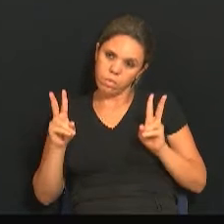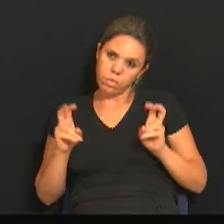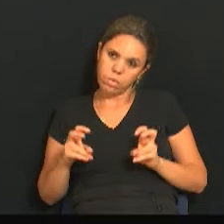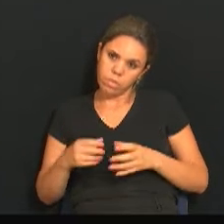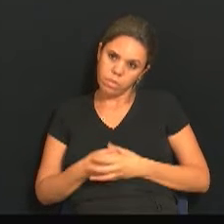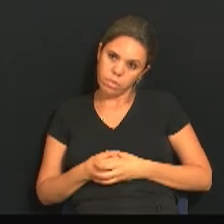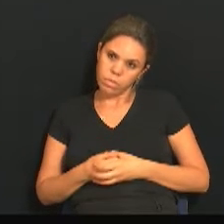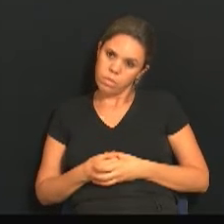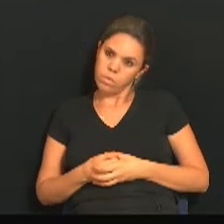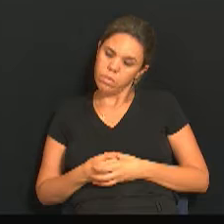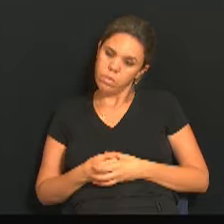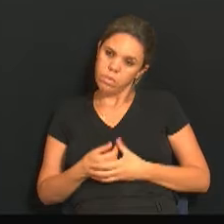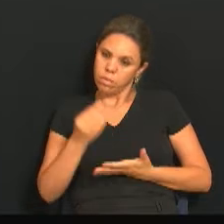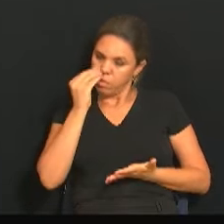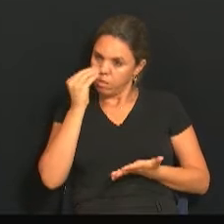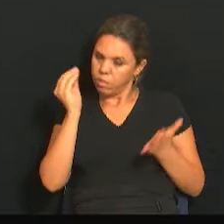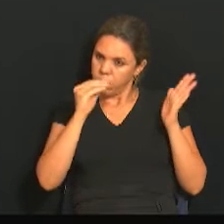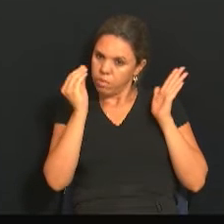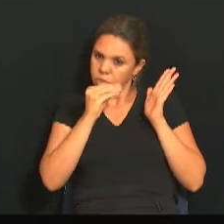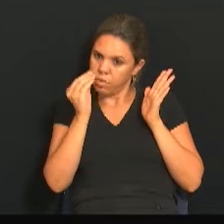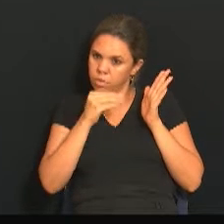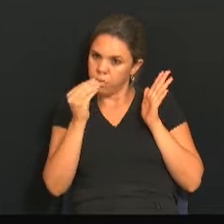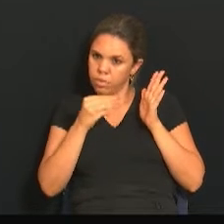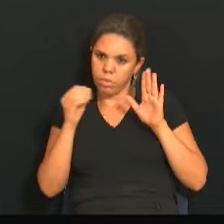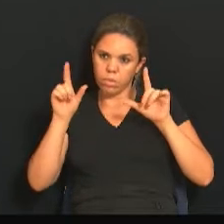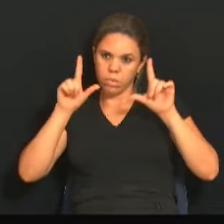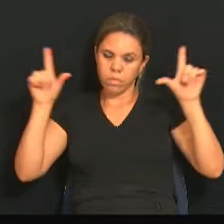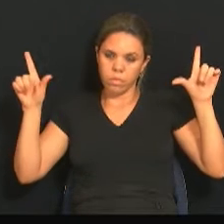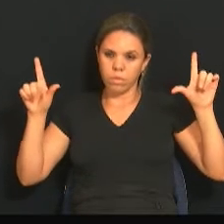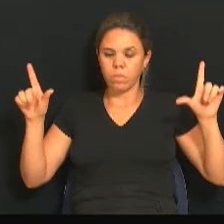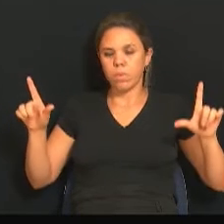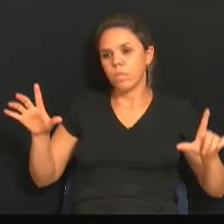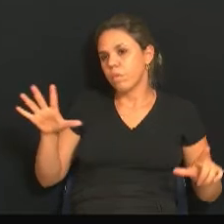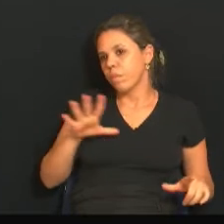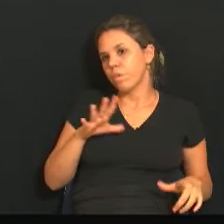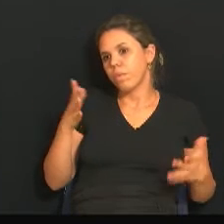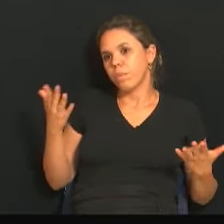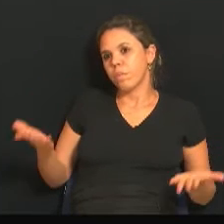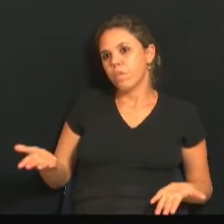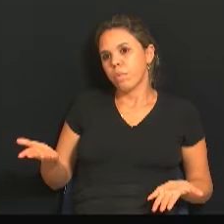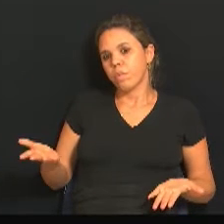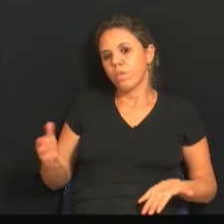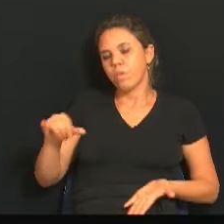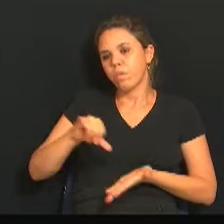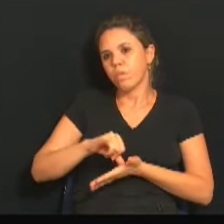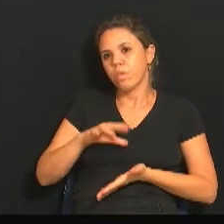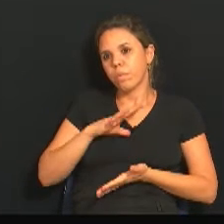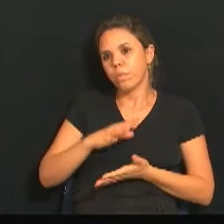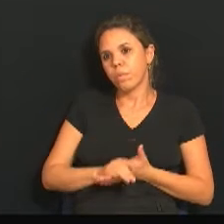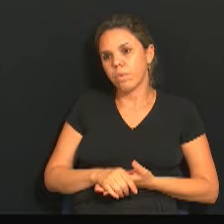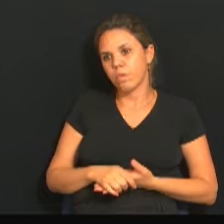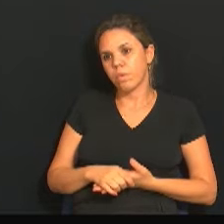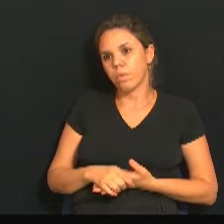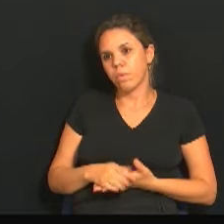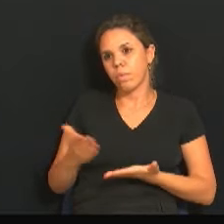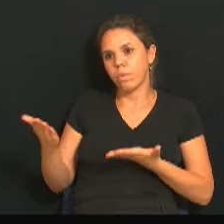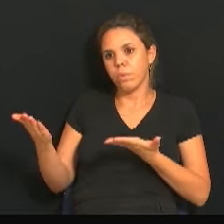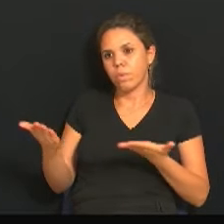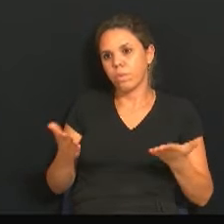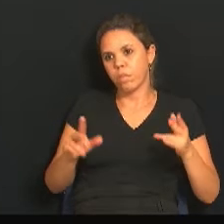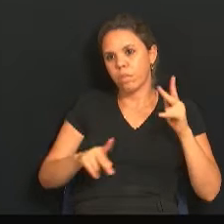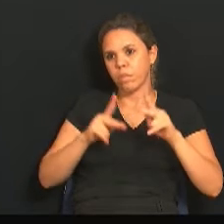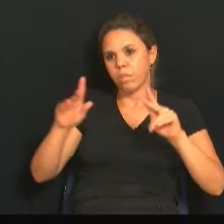com descaso, o cartão postal da cidade, que é o centro da cidade, né, que recebe tanta gente de fora